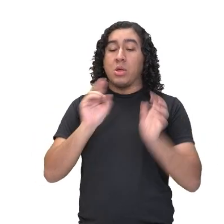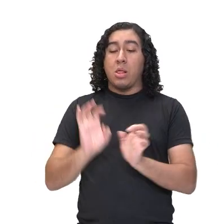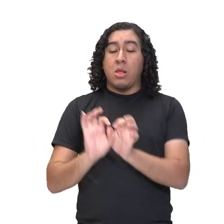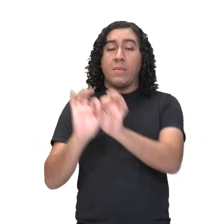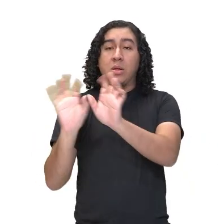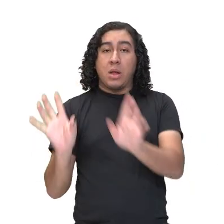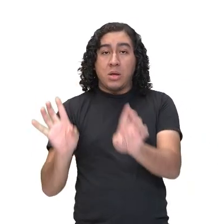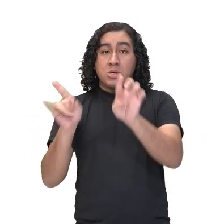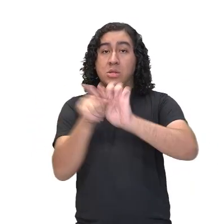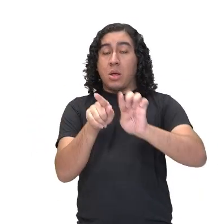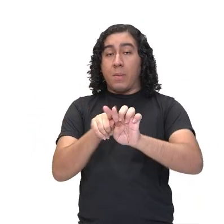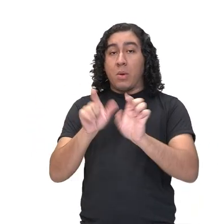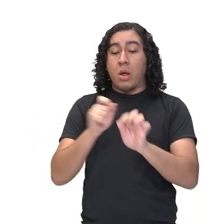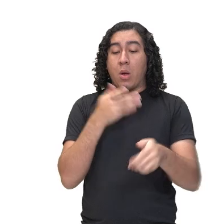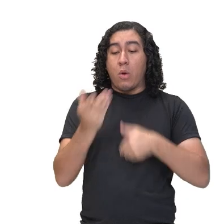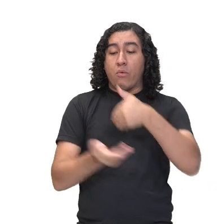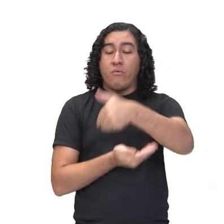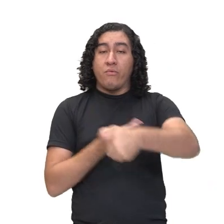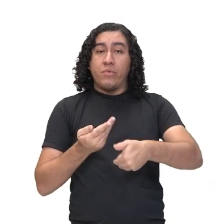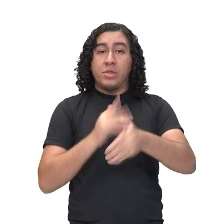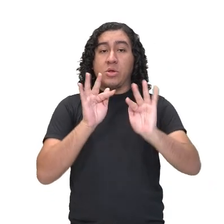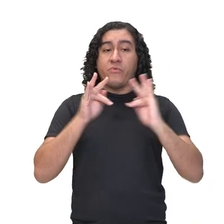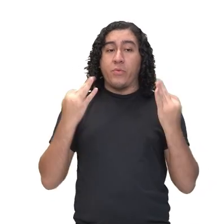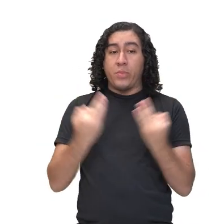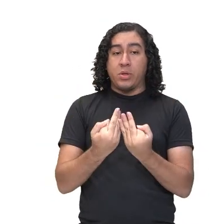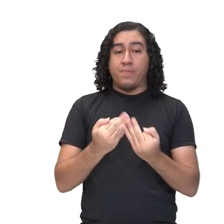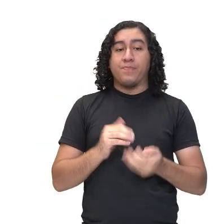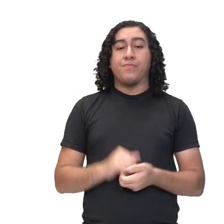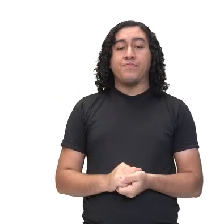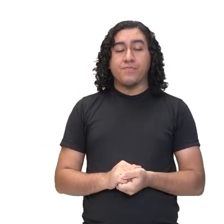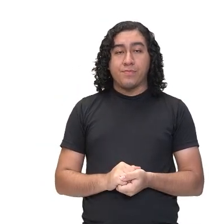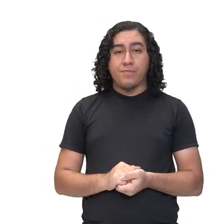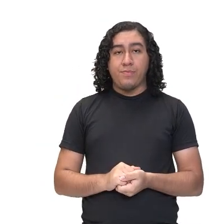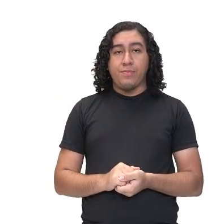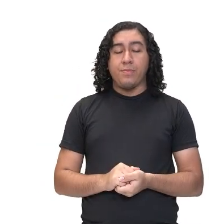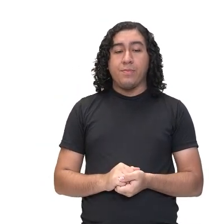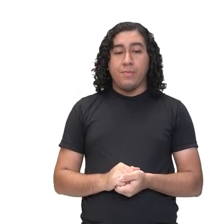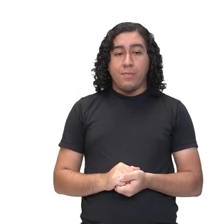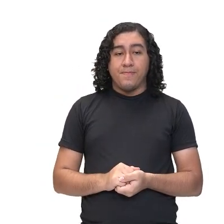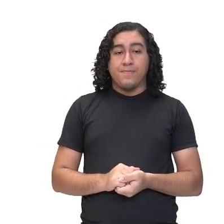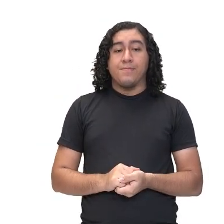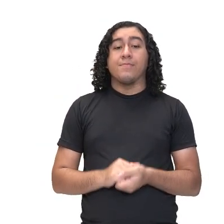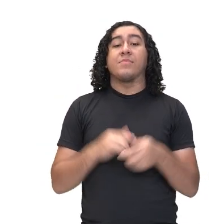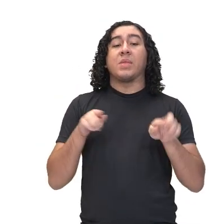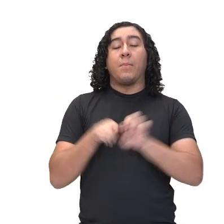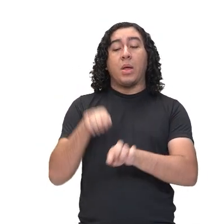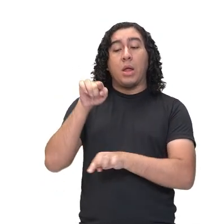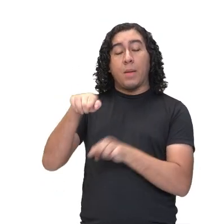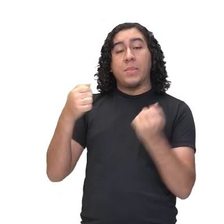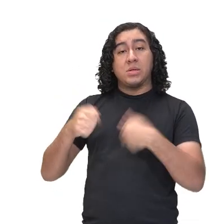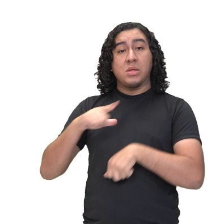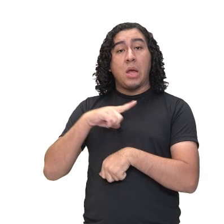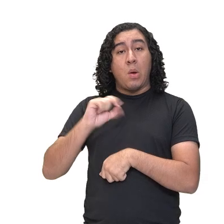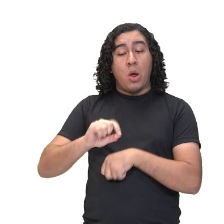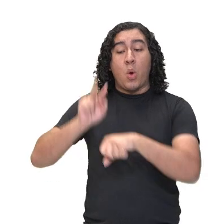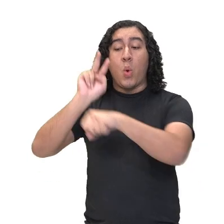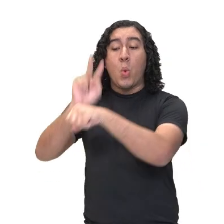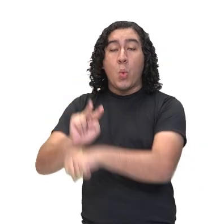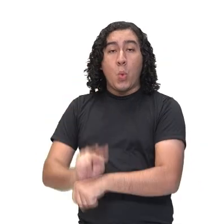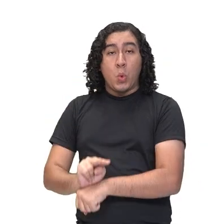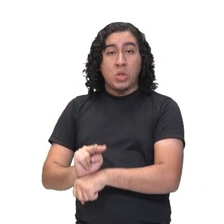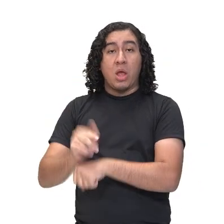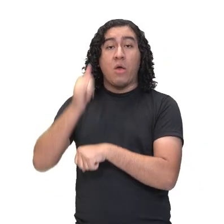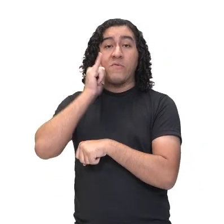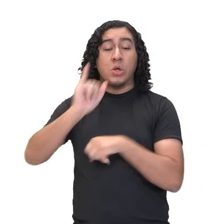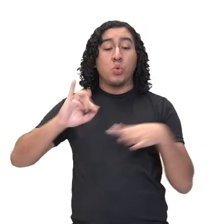liberdade e à convivência familiar e comunitária, além de colocá-los a salvo de toda